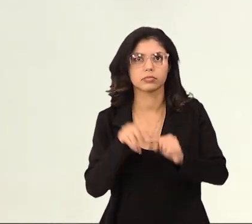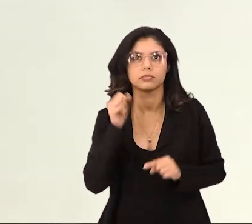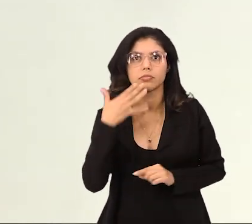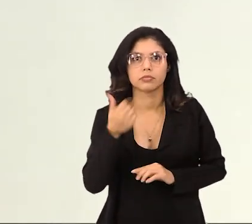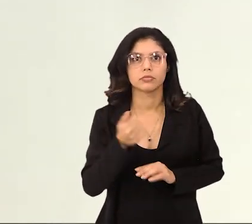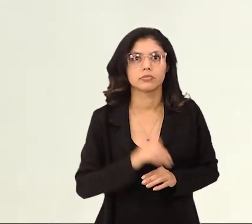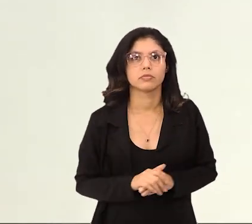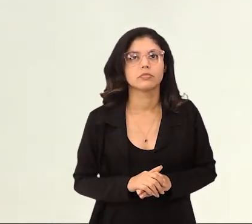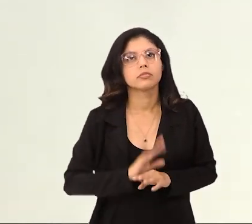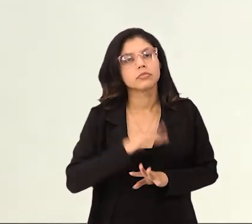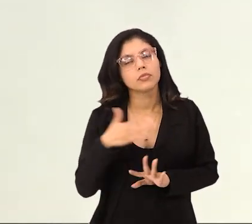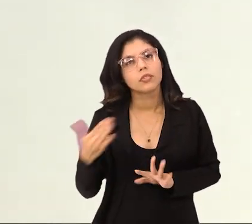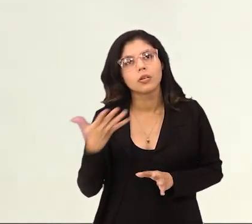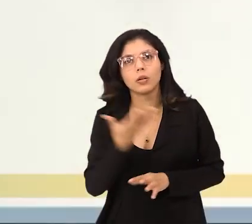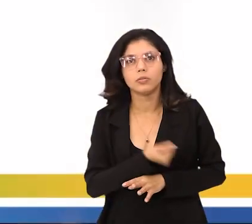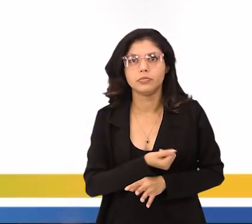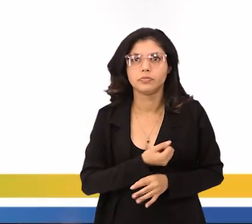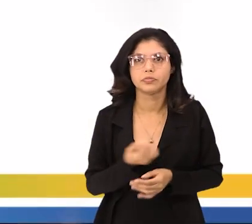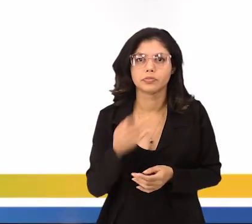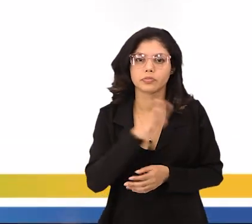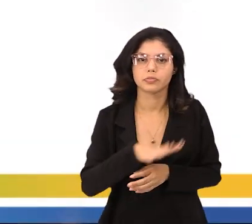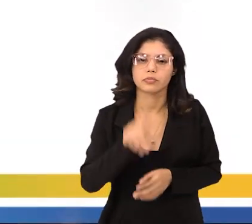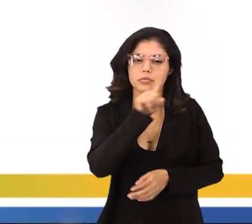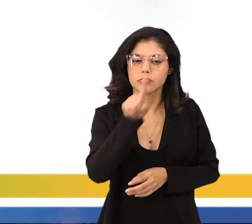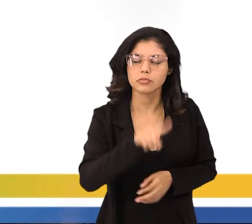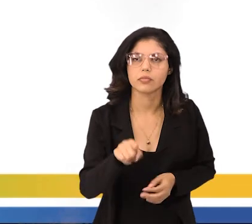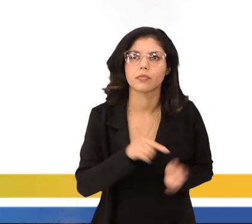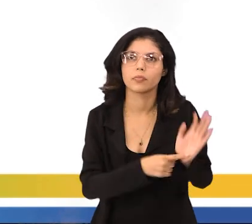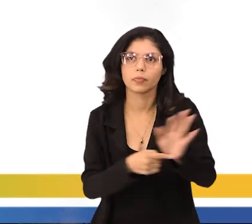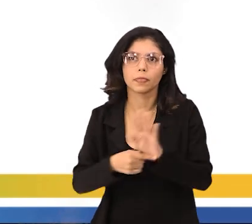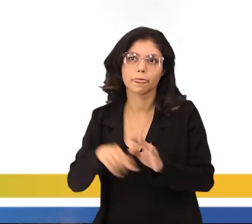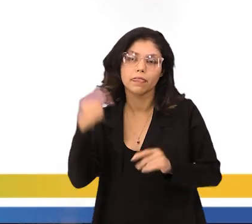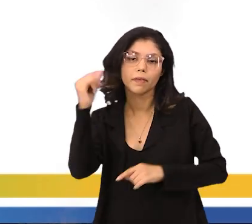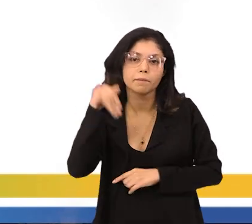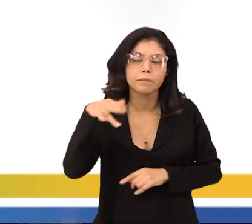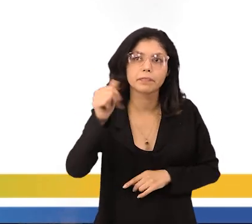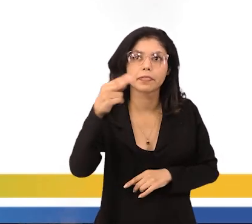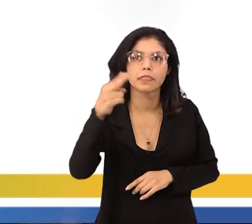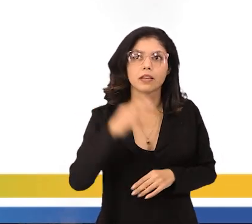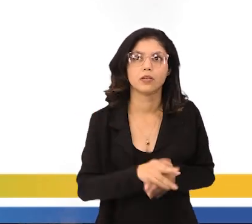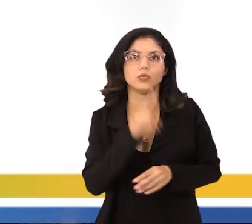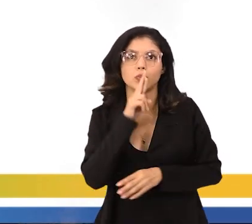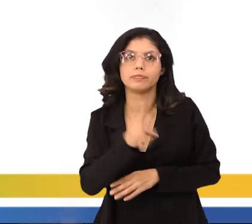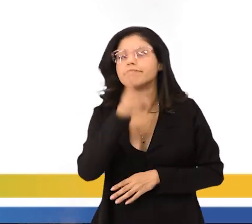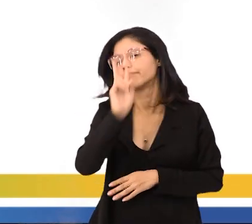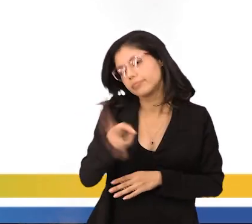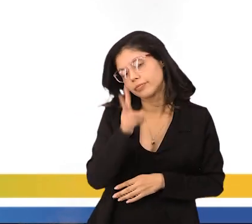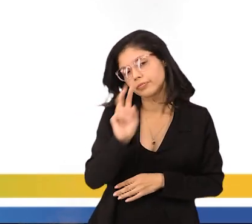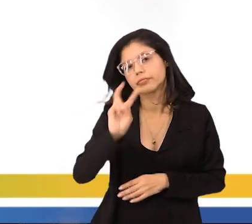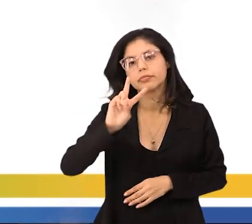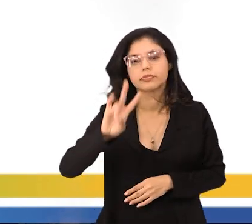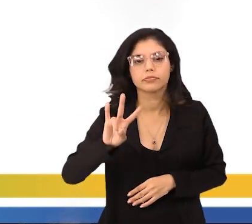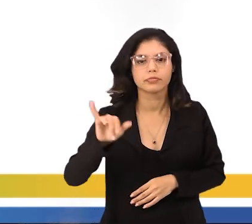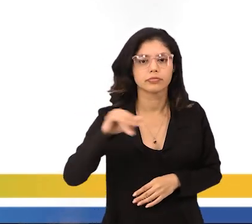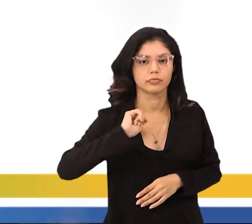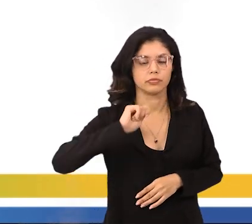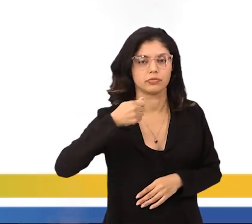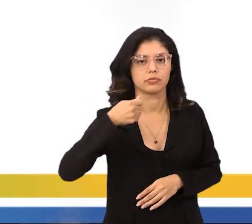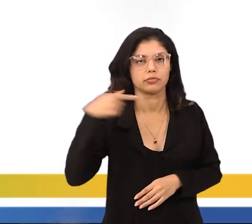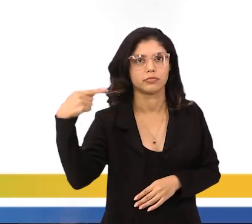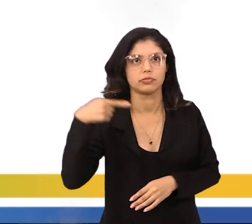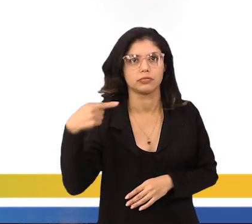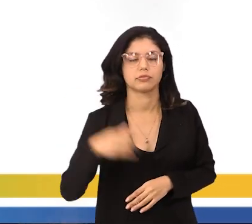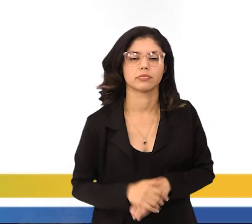bom? Agora, quando o número da base é um inteiro, né, e apresenta um expoente ímpar, o resultado sempre possuirá o mesmo sinal da